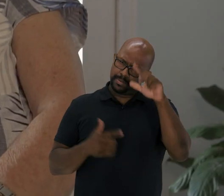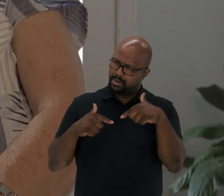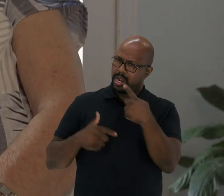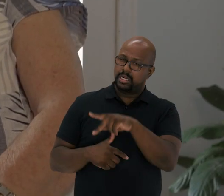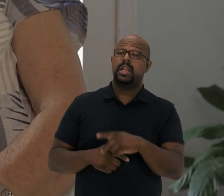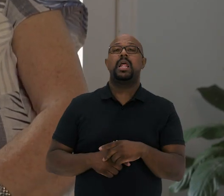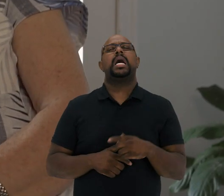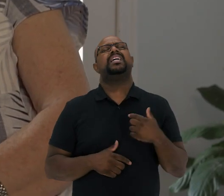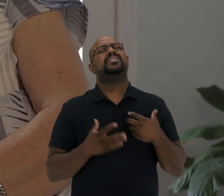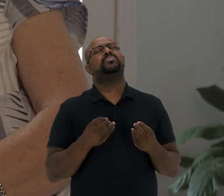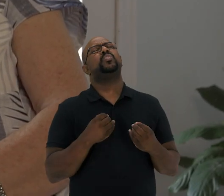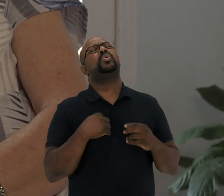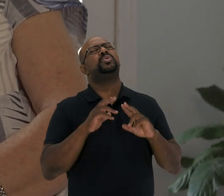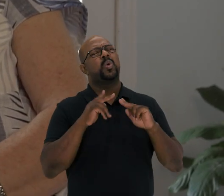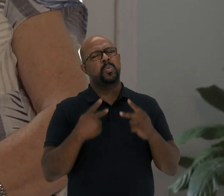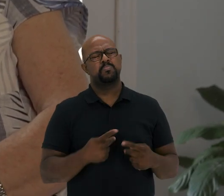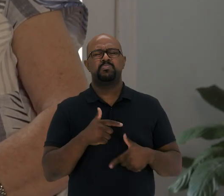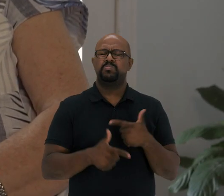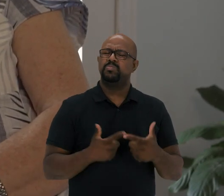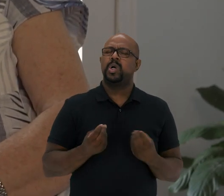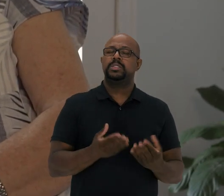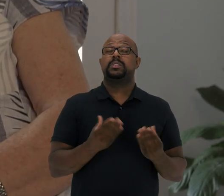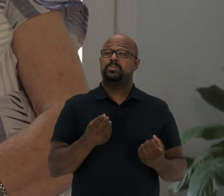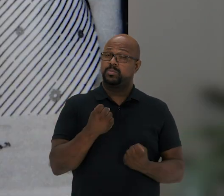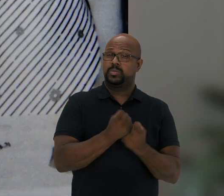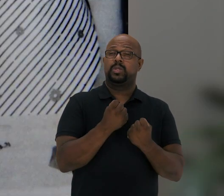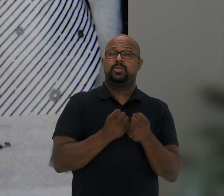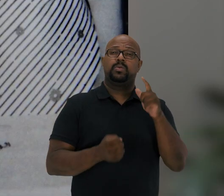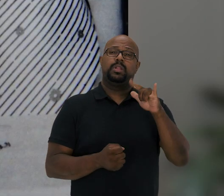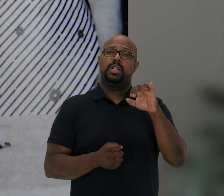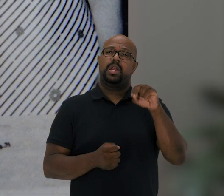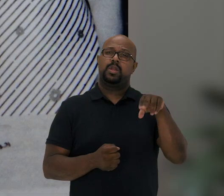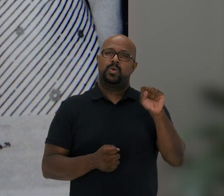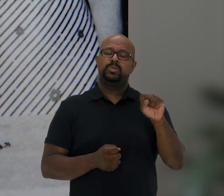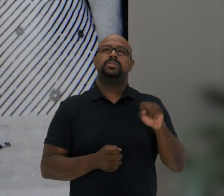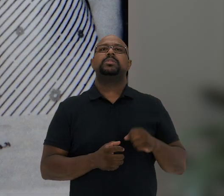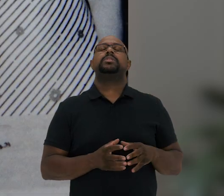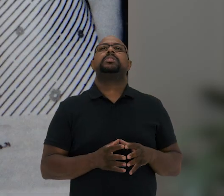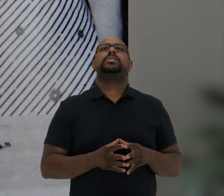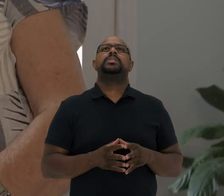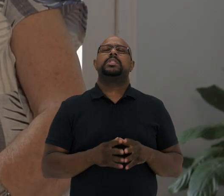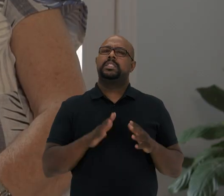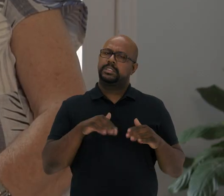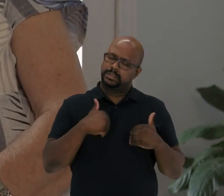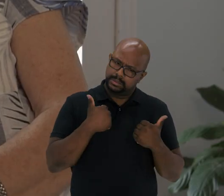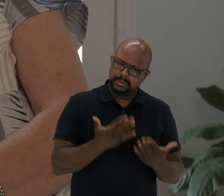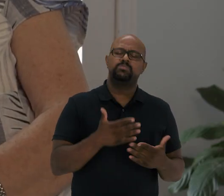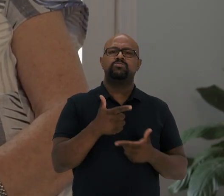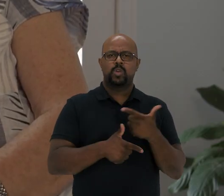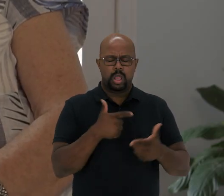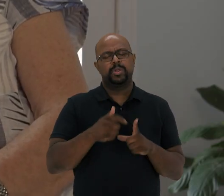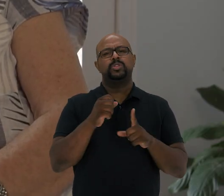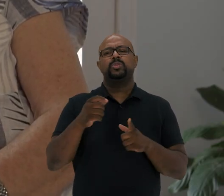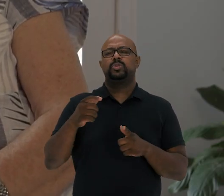ele fazia? Ele era muito humanitário, trabalhou muito pelo Laios, né? Se dedicou, assim, às